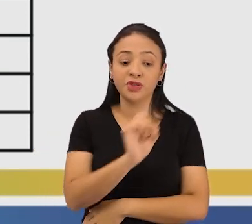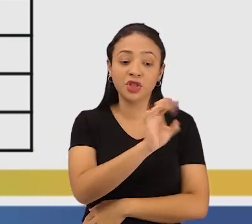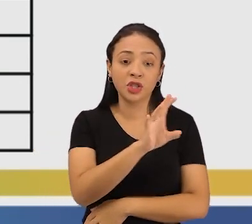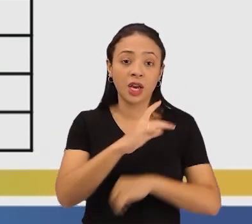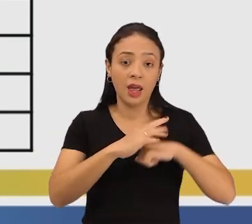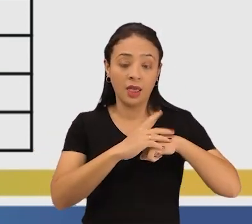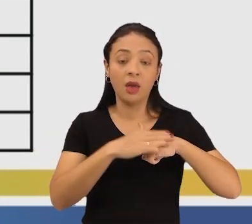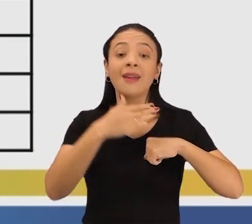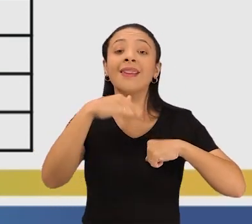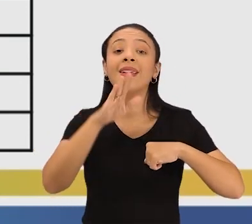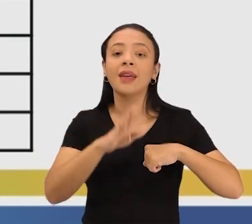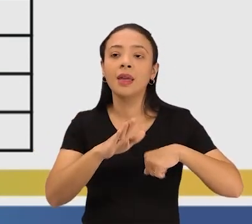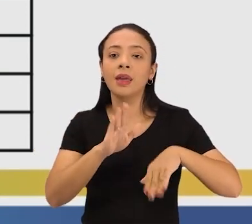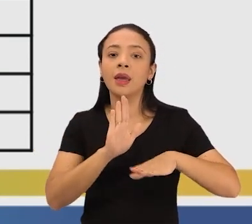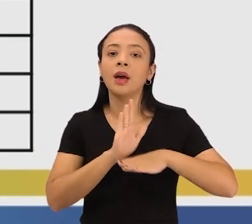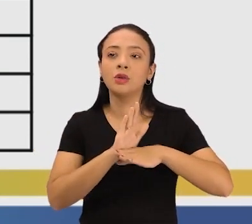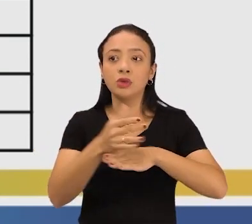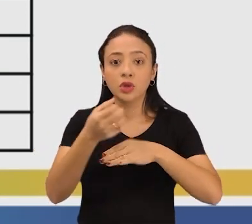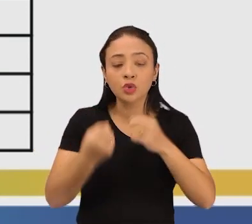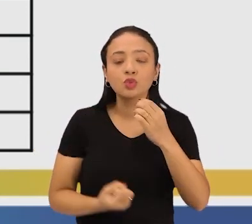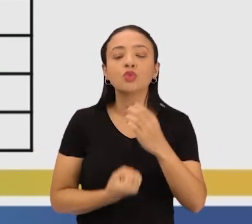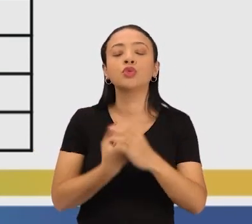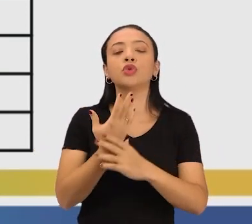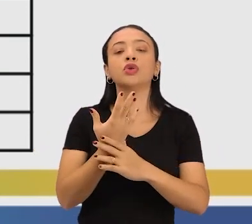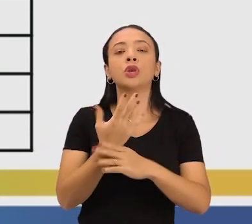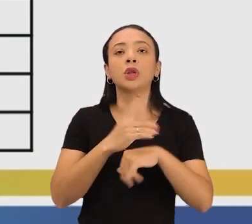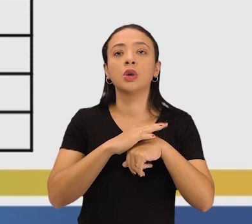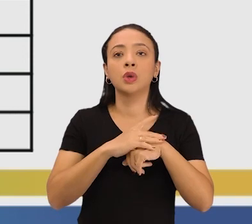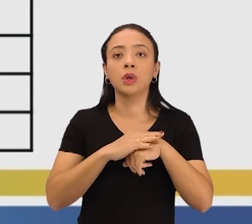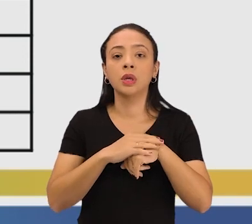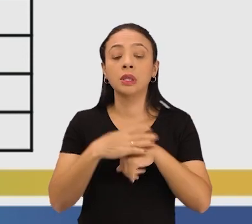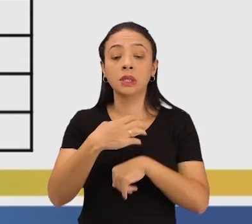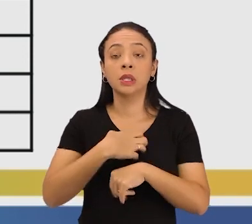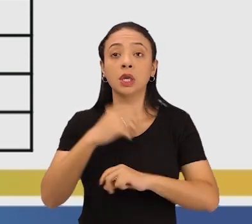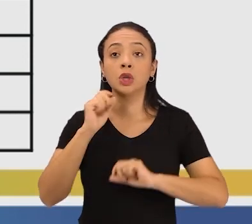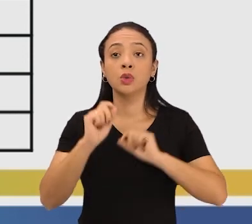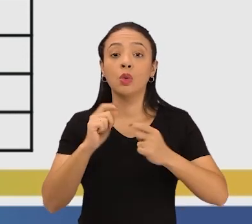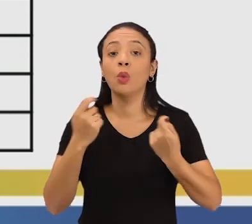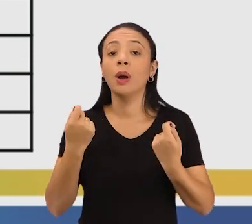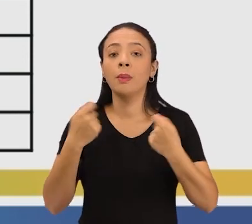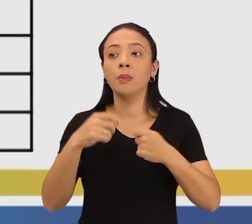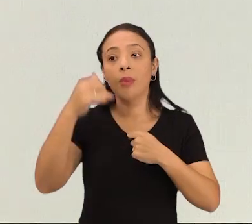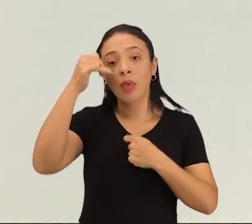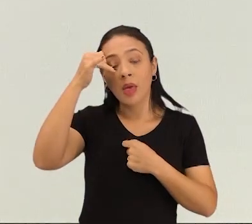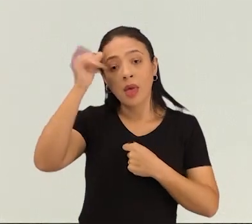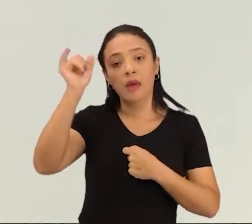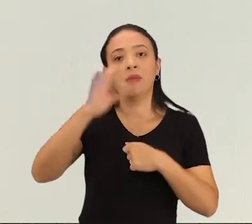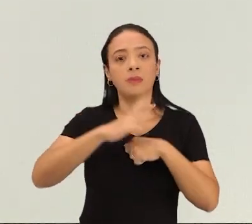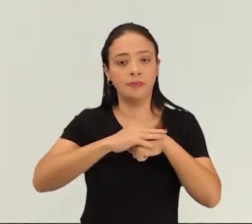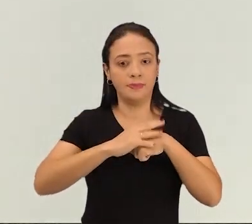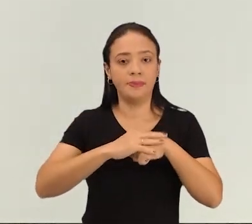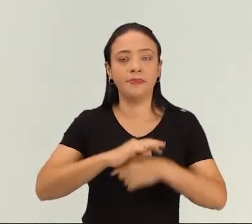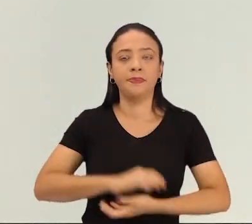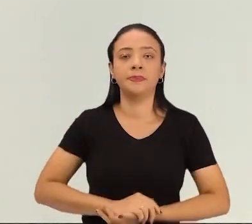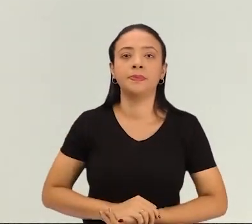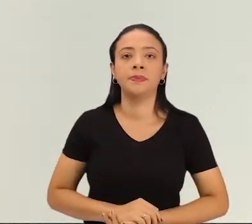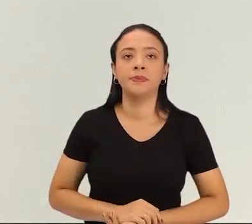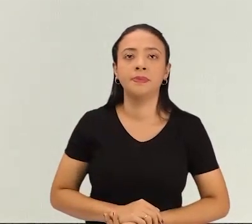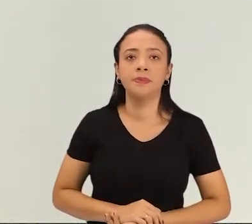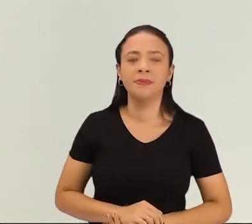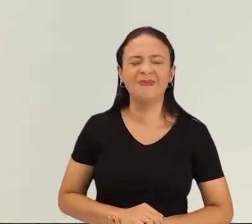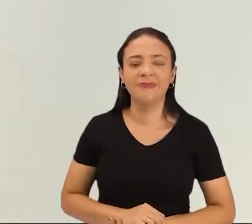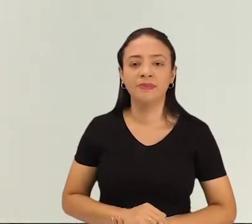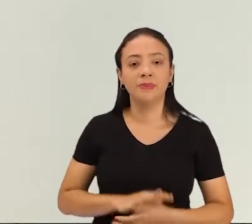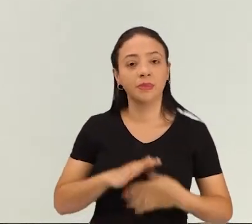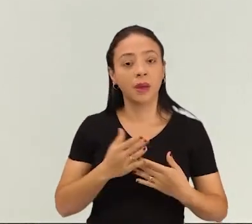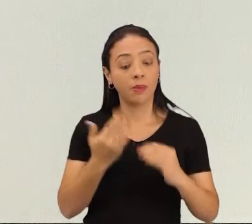é que causa, quais são os sintomas e o que pode ser feito para prevenir essa doença, tá bom? E aí depois você vai